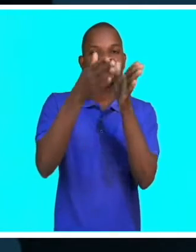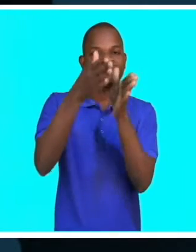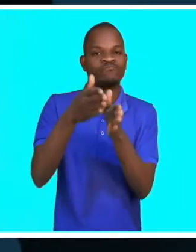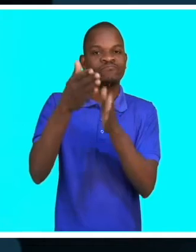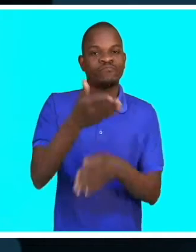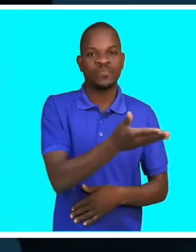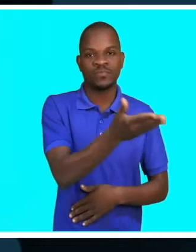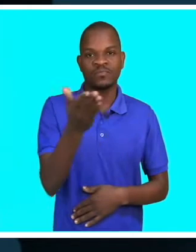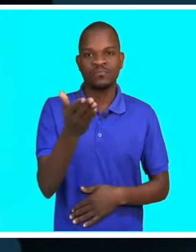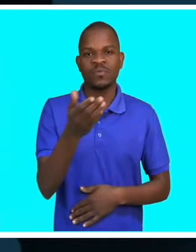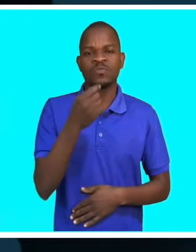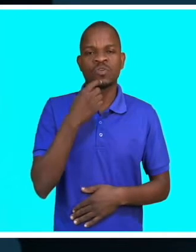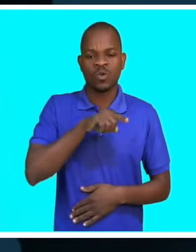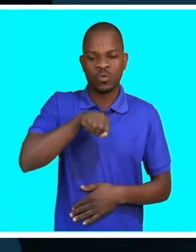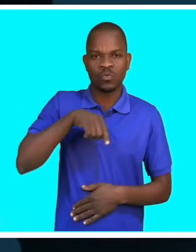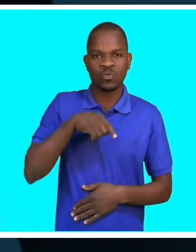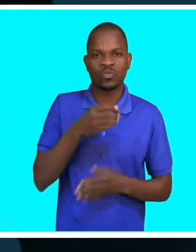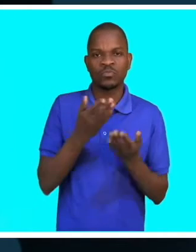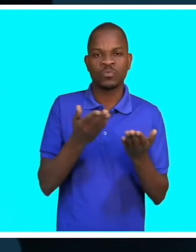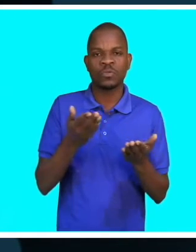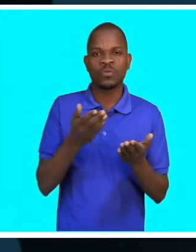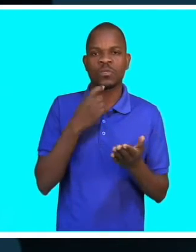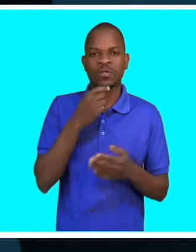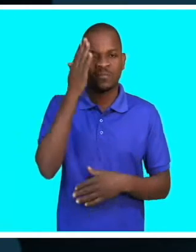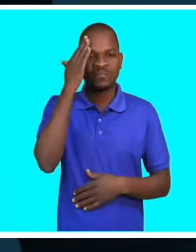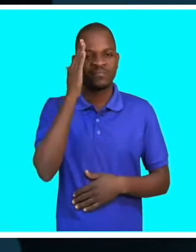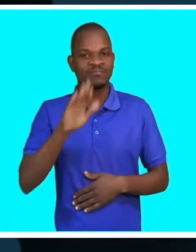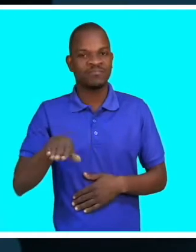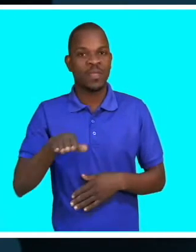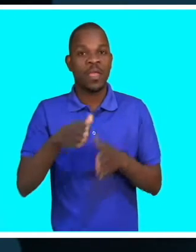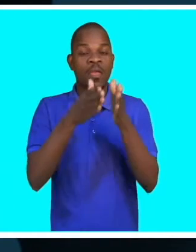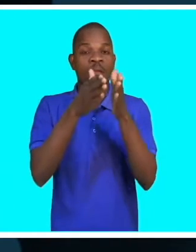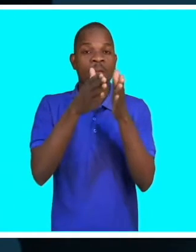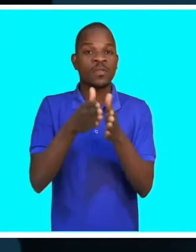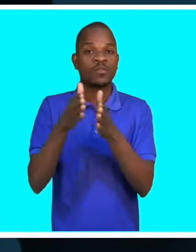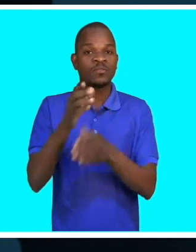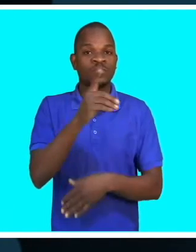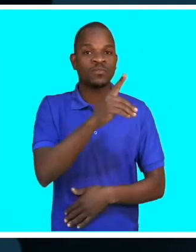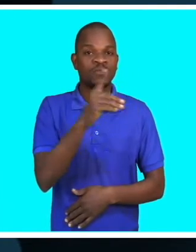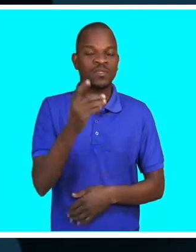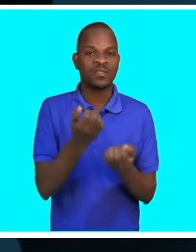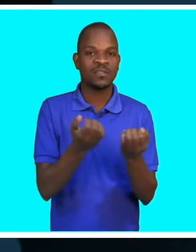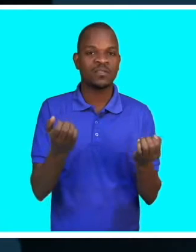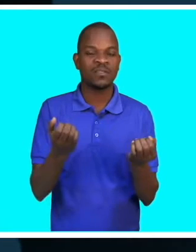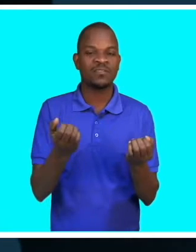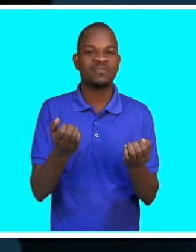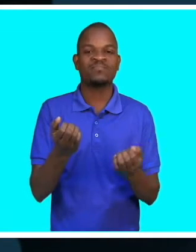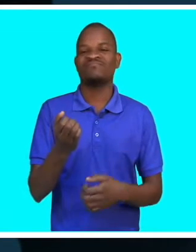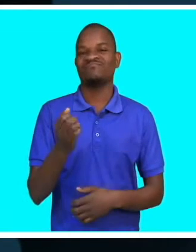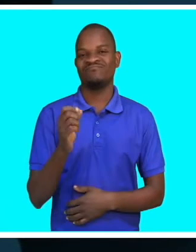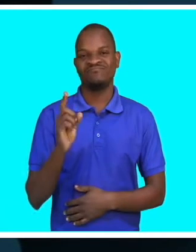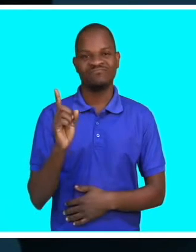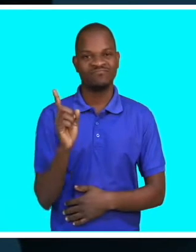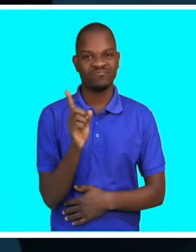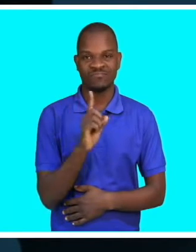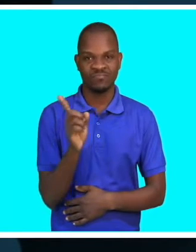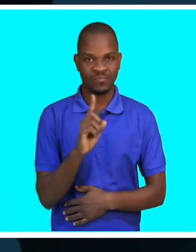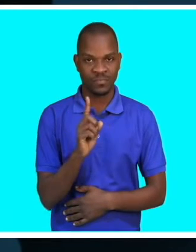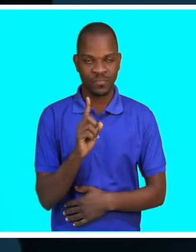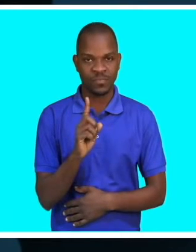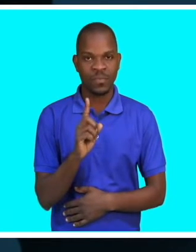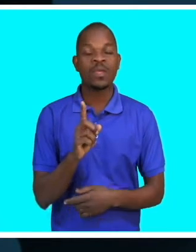que não está alheia à situação, às crianças que infelizmente padecem